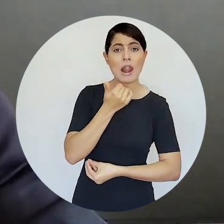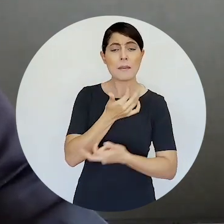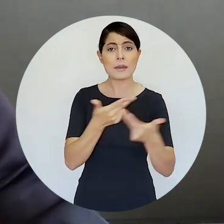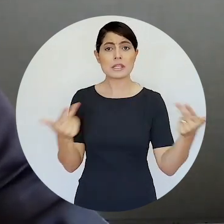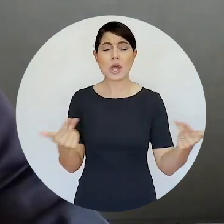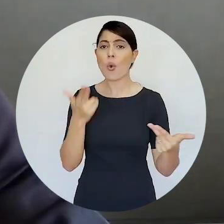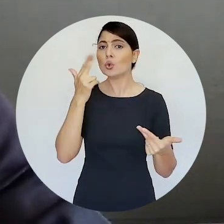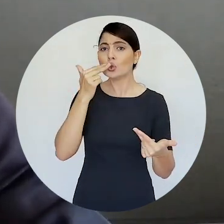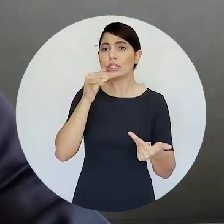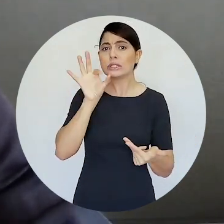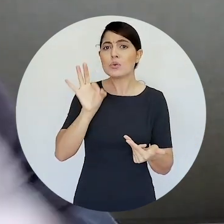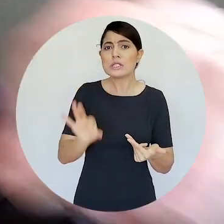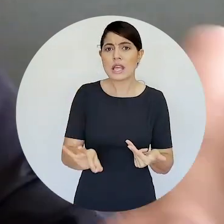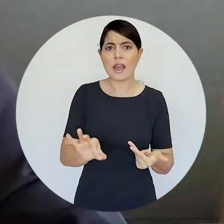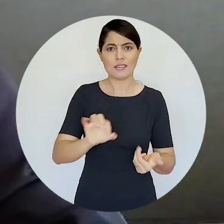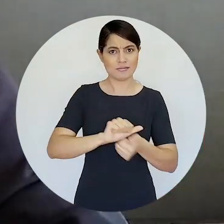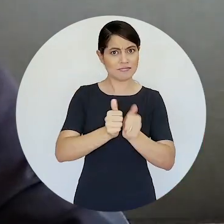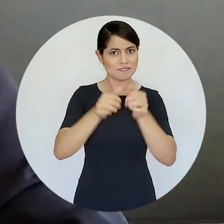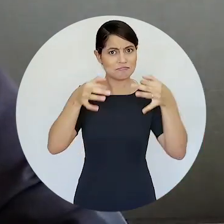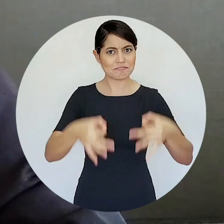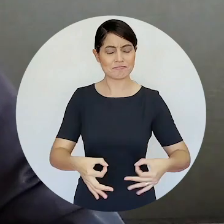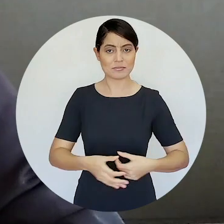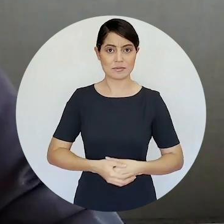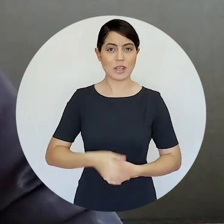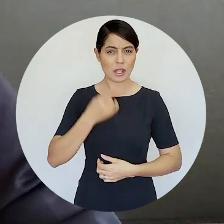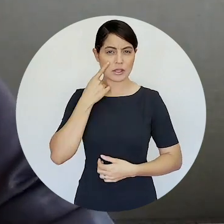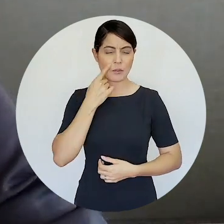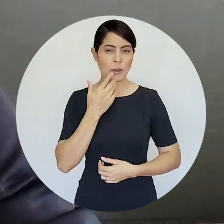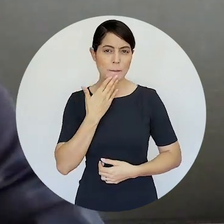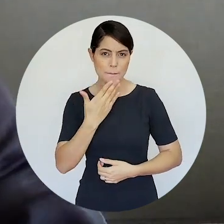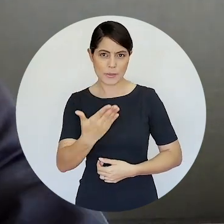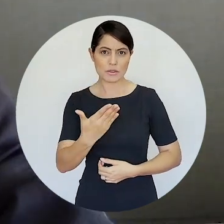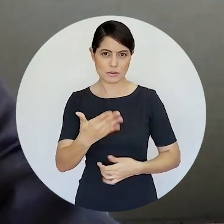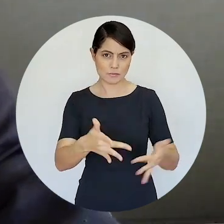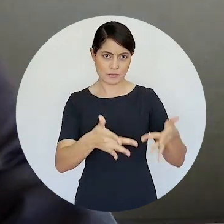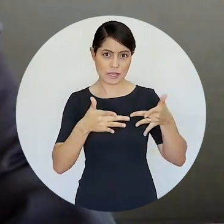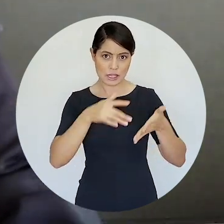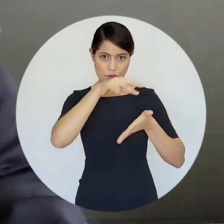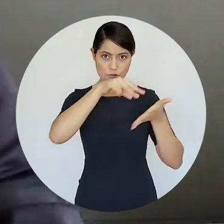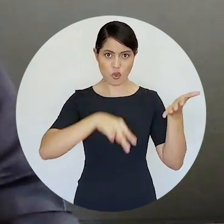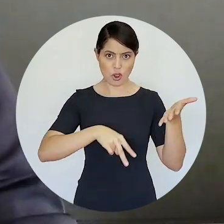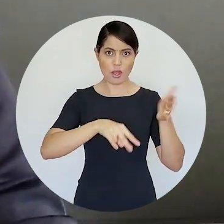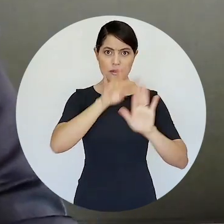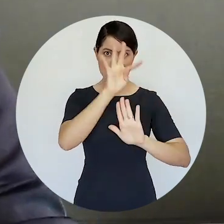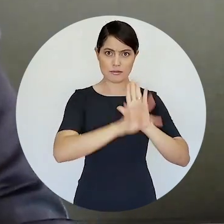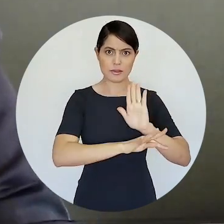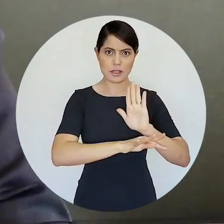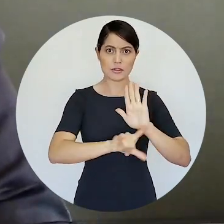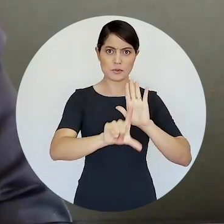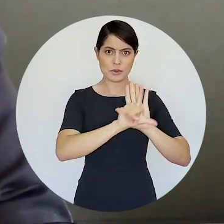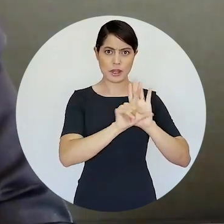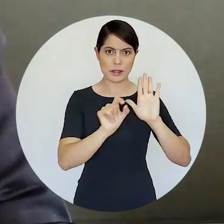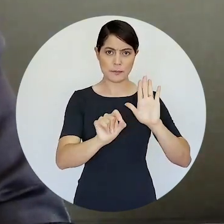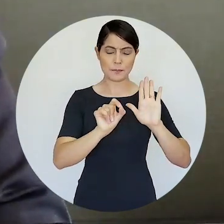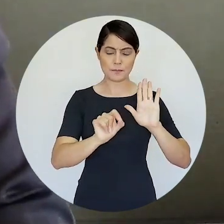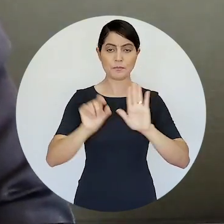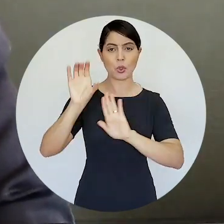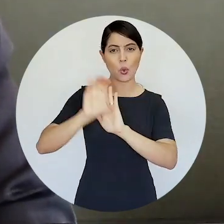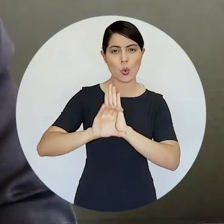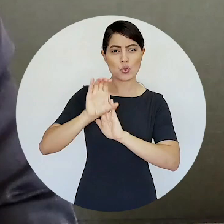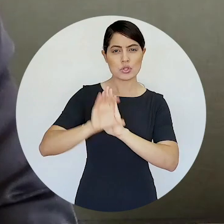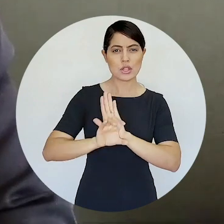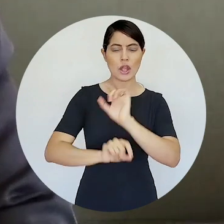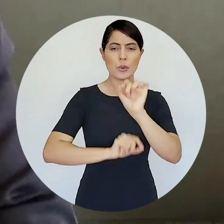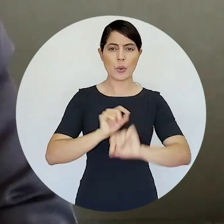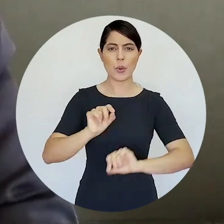o que vem a ser a segurança alimentar. Eu peço licença para ler o texto da lei, quando